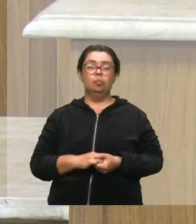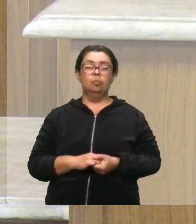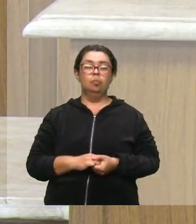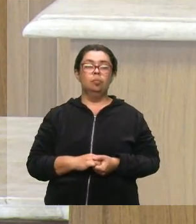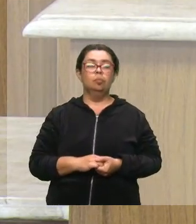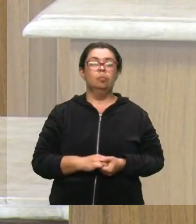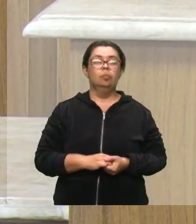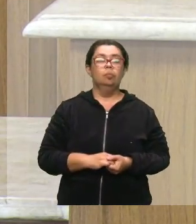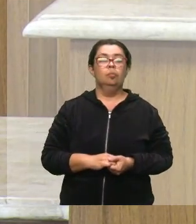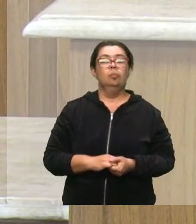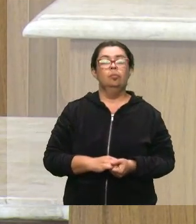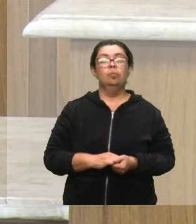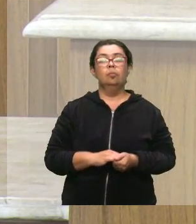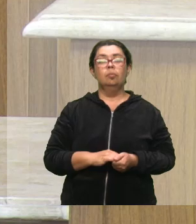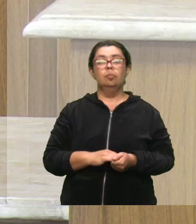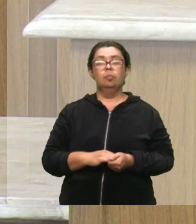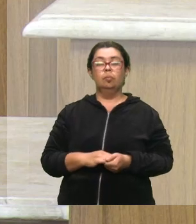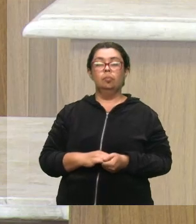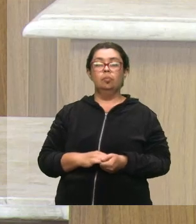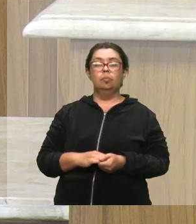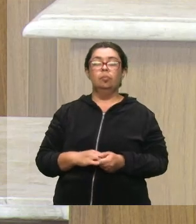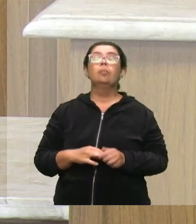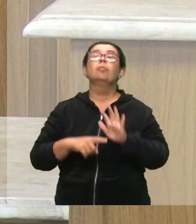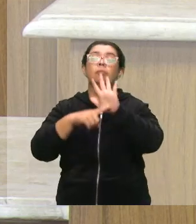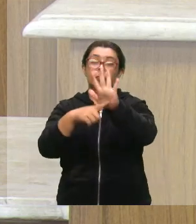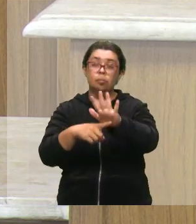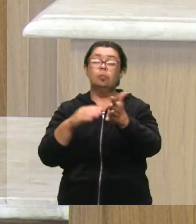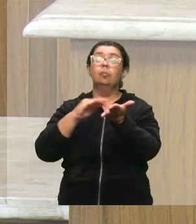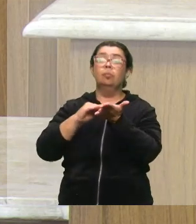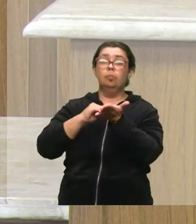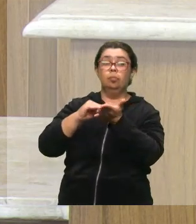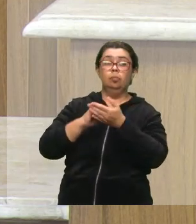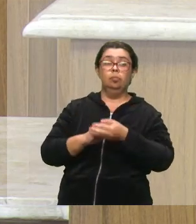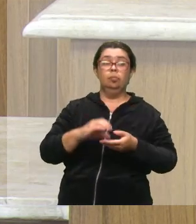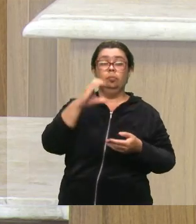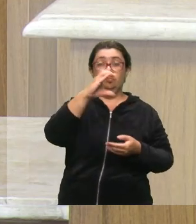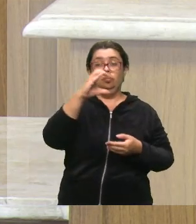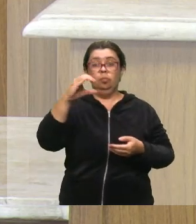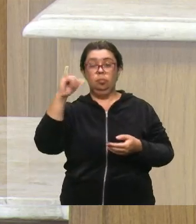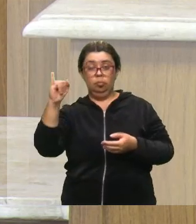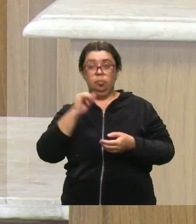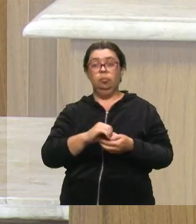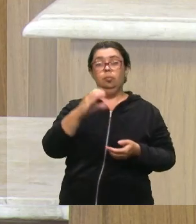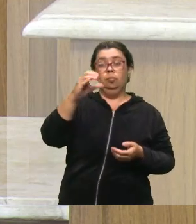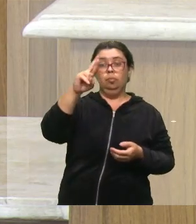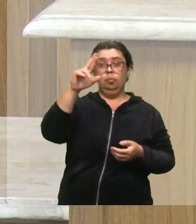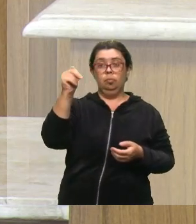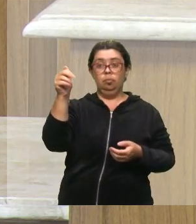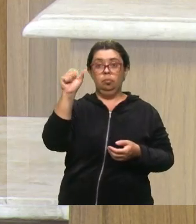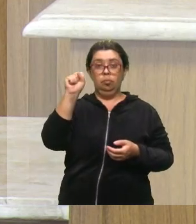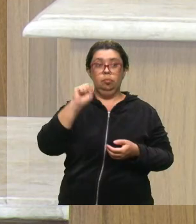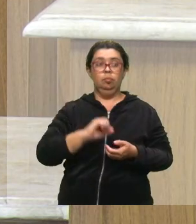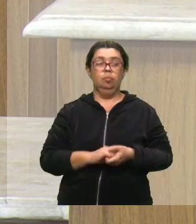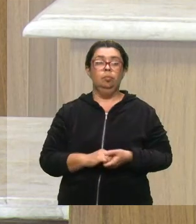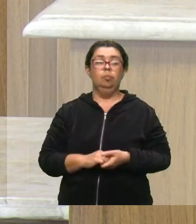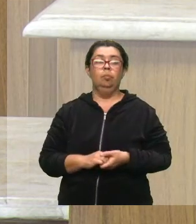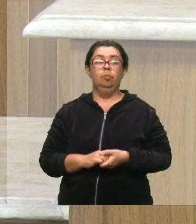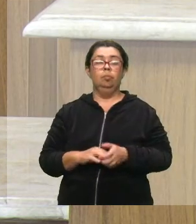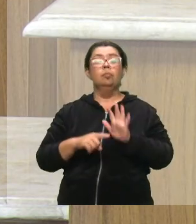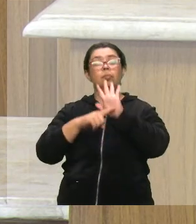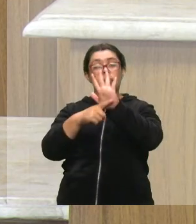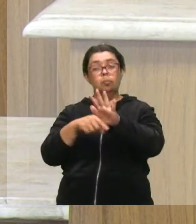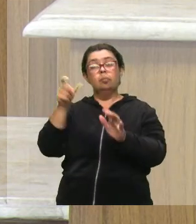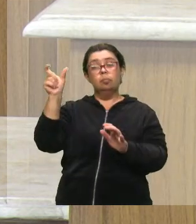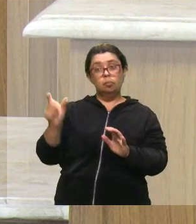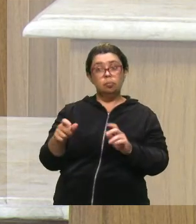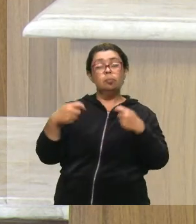R$ 13.221.334,93. Manutenção Administrativa da Secretaria, CCI, CRAS, Subvenção a Entidades de Assistência